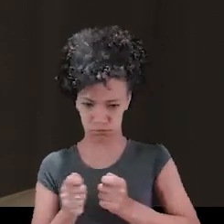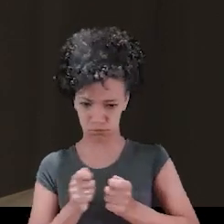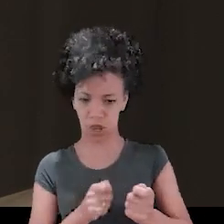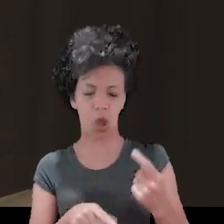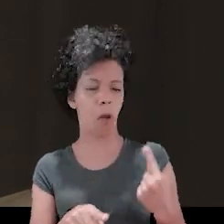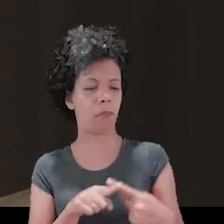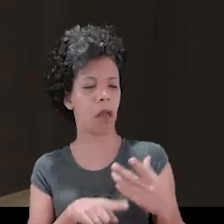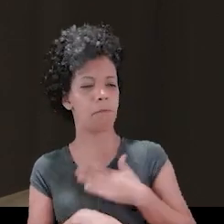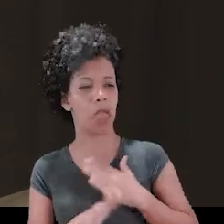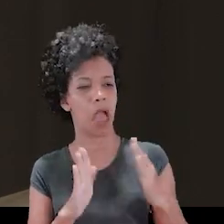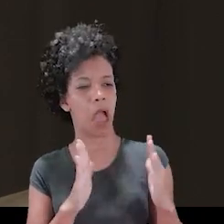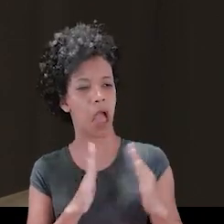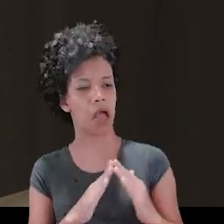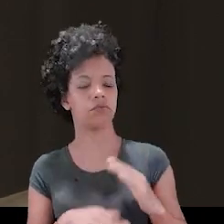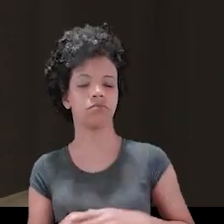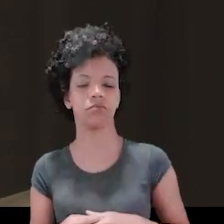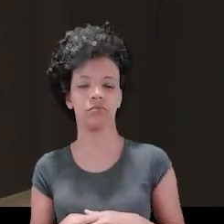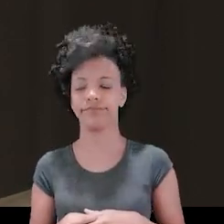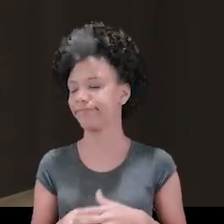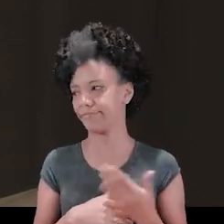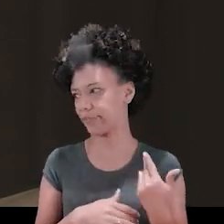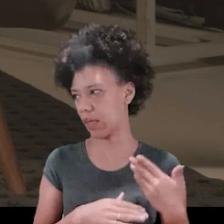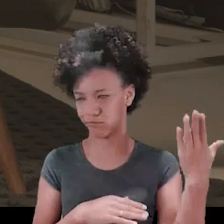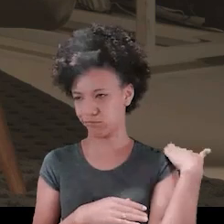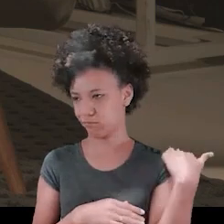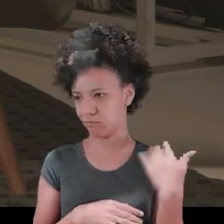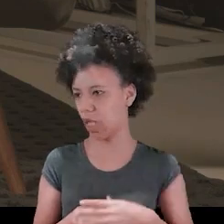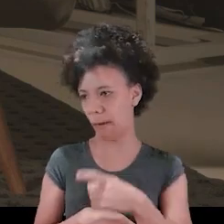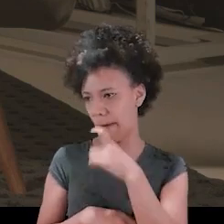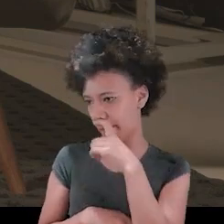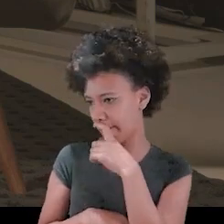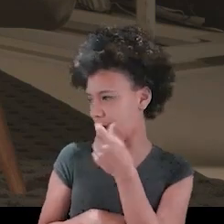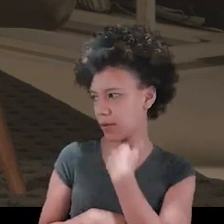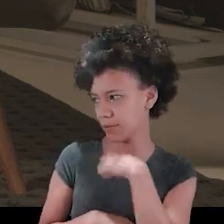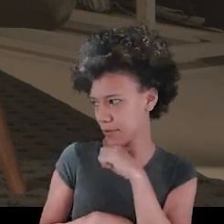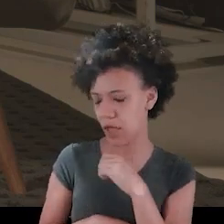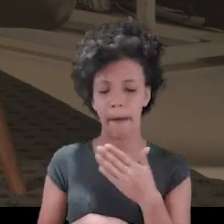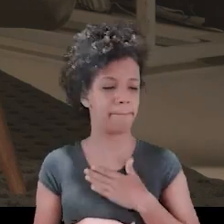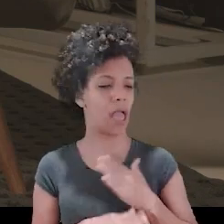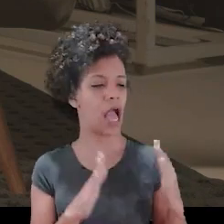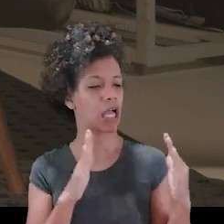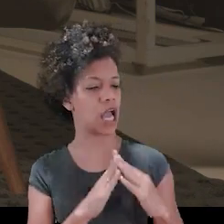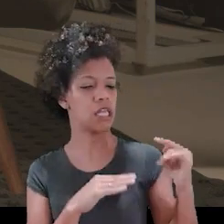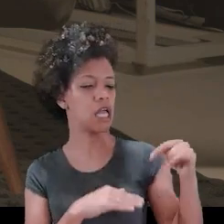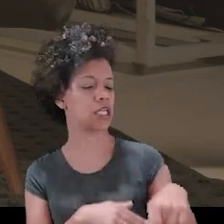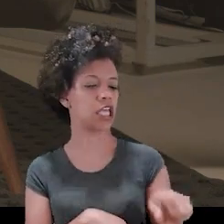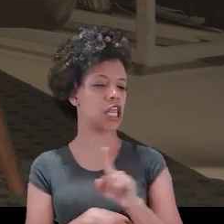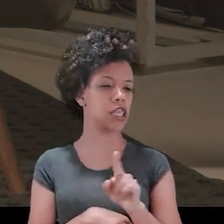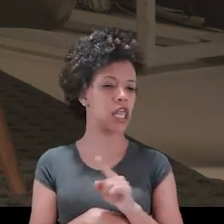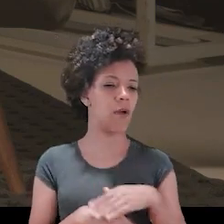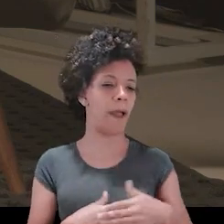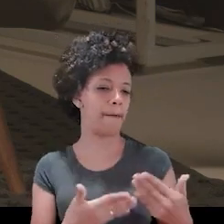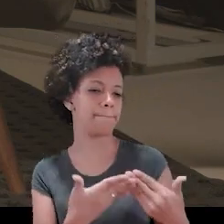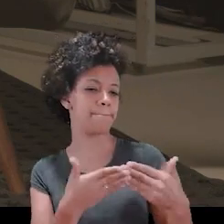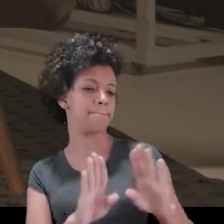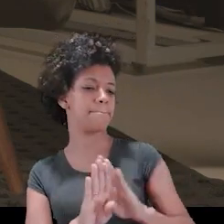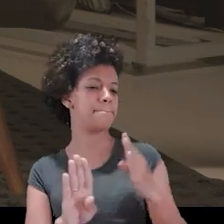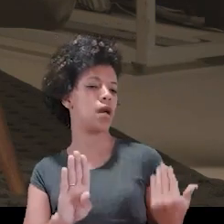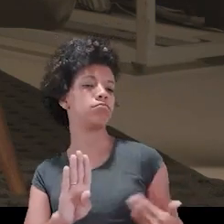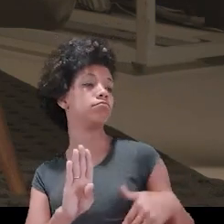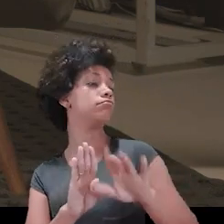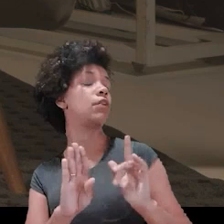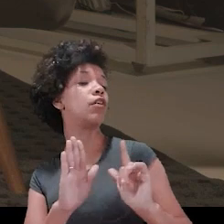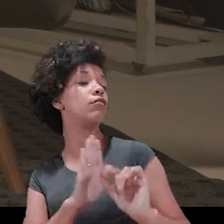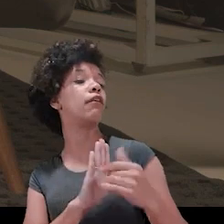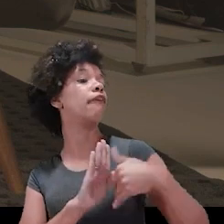rédea porque ela minha casa aquele crescimento dos nossos pais a minha casa aqui não a porta